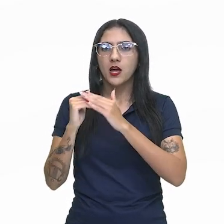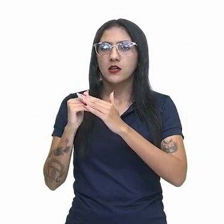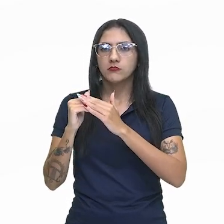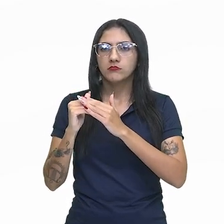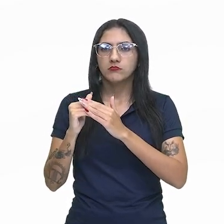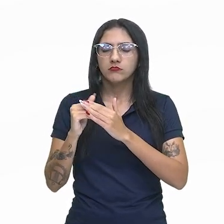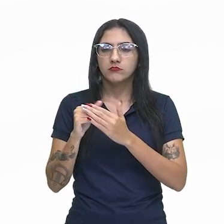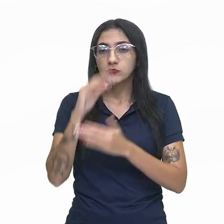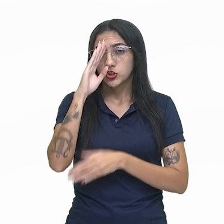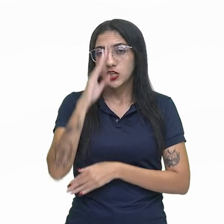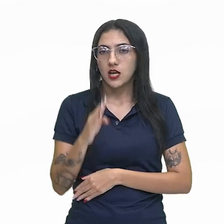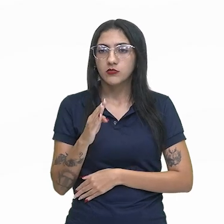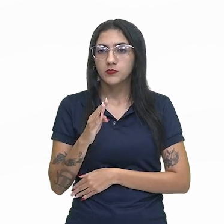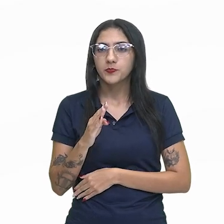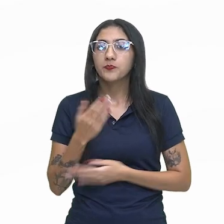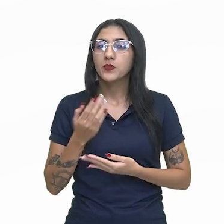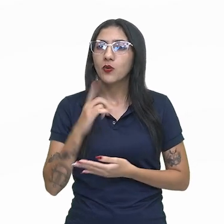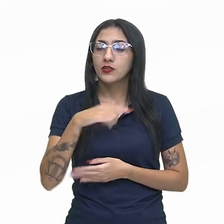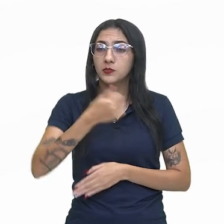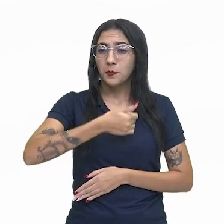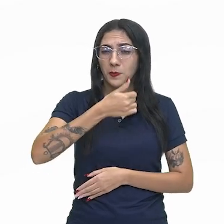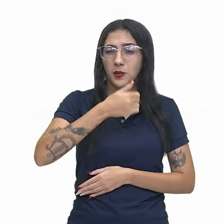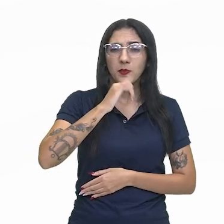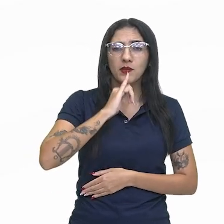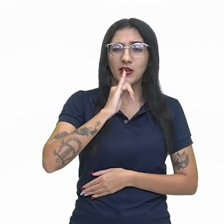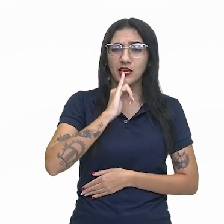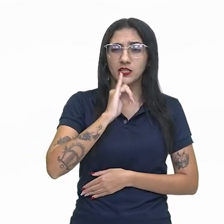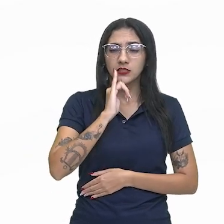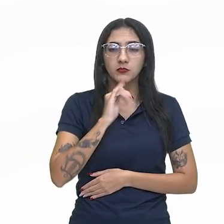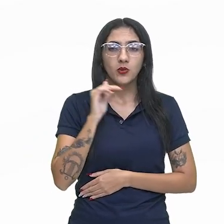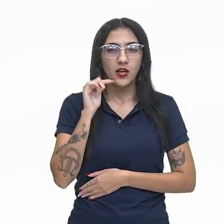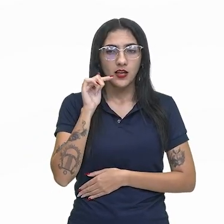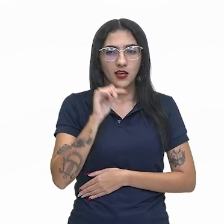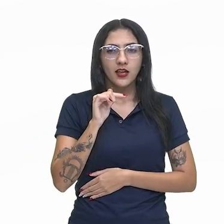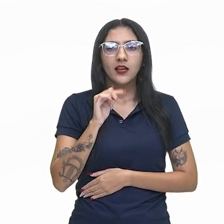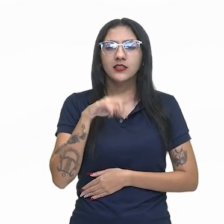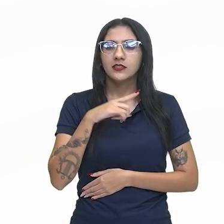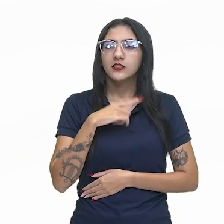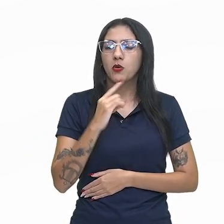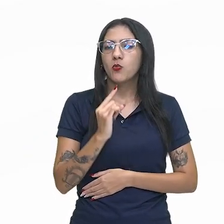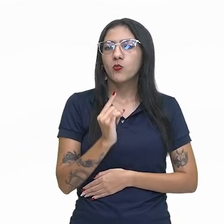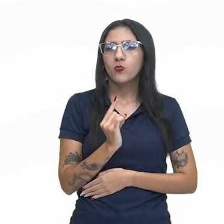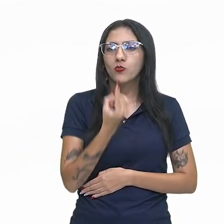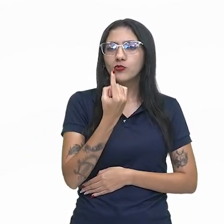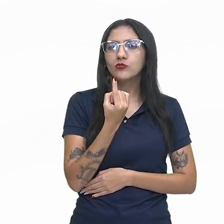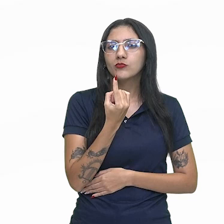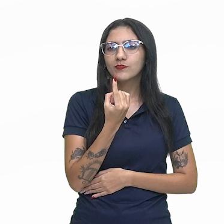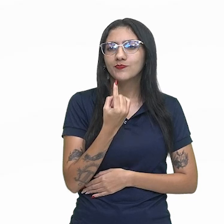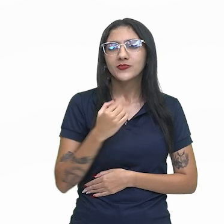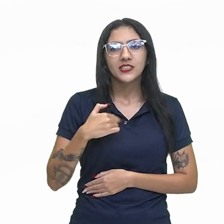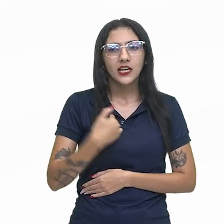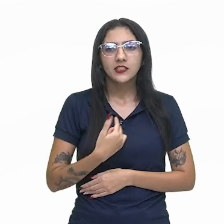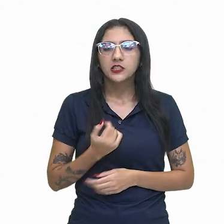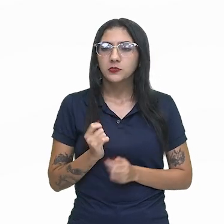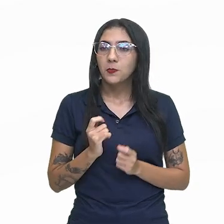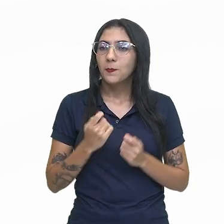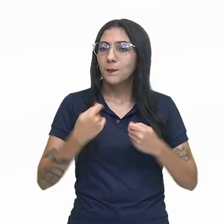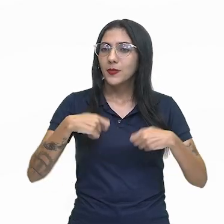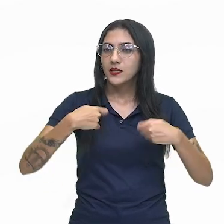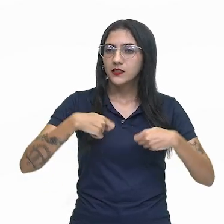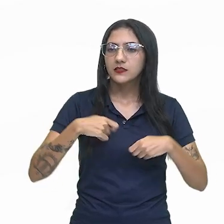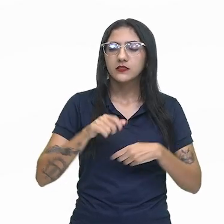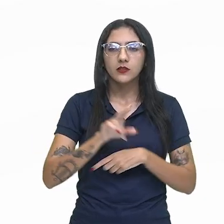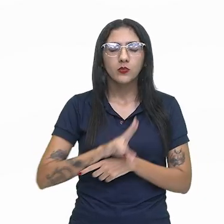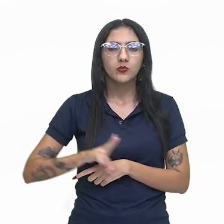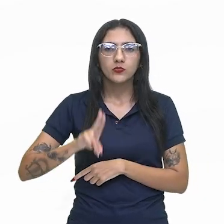esse primeiro exemplo, tá, de todos que foram apresentados aqui, é o único que a gente vai utilizar